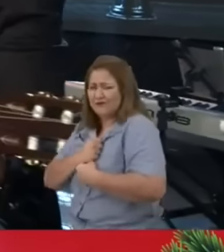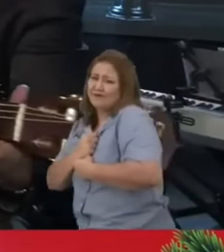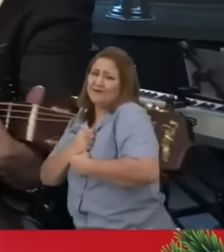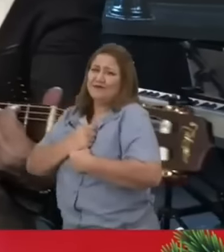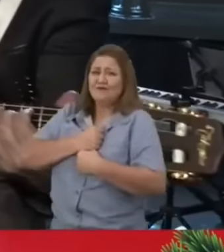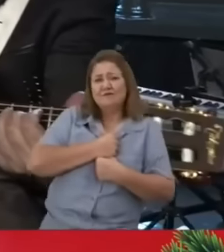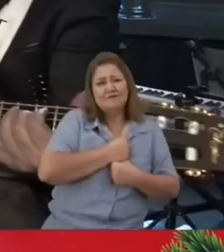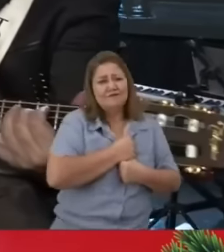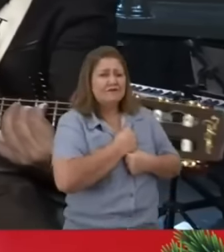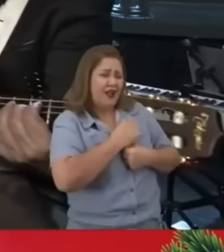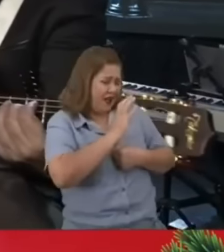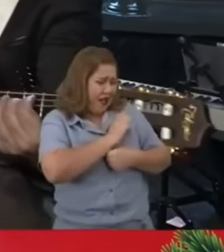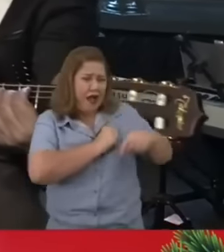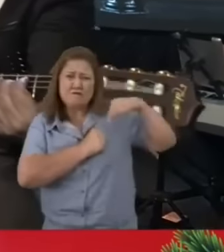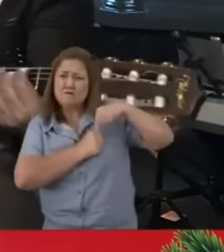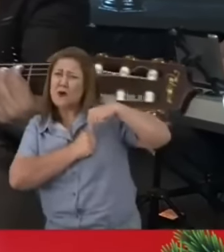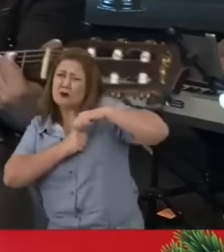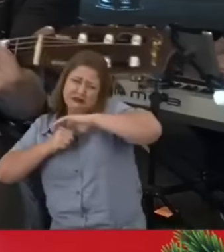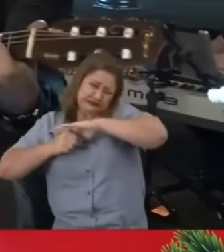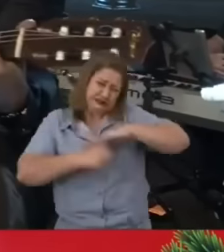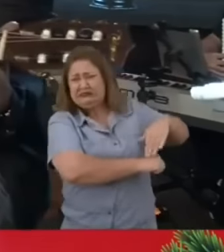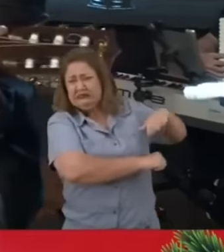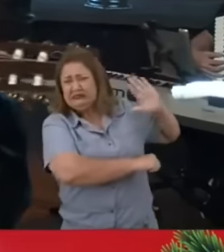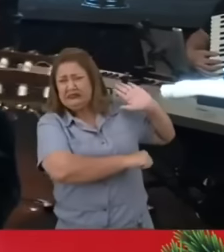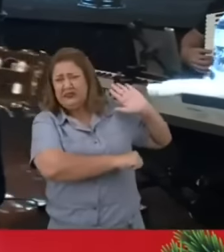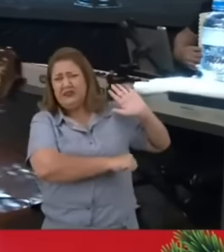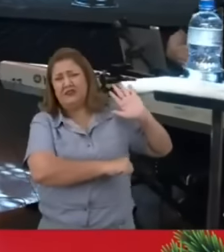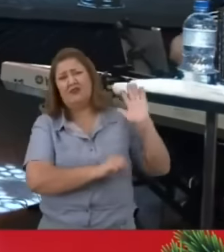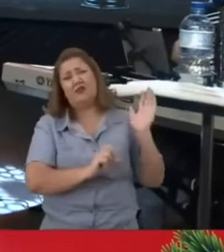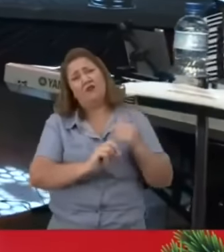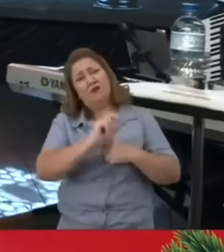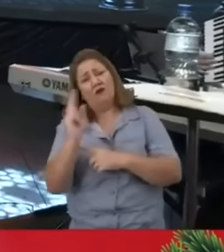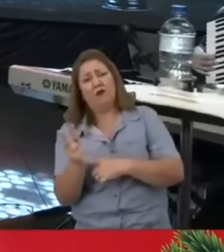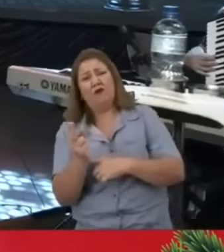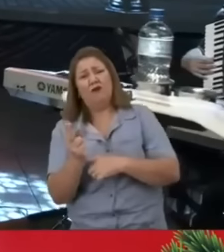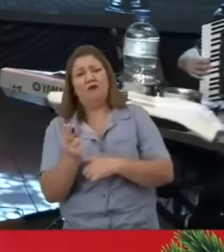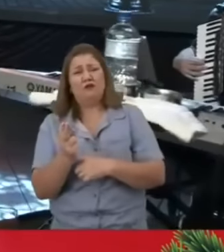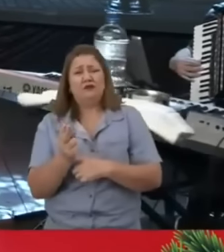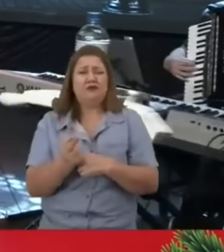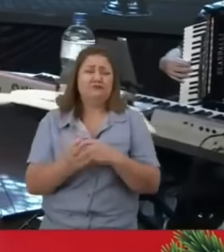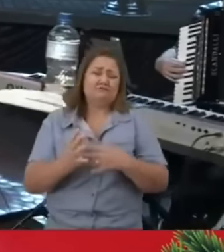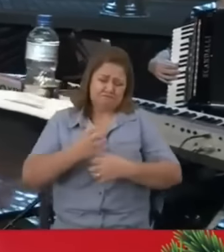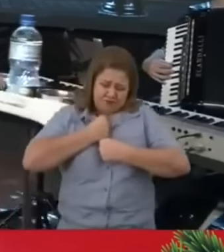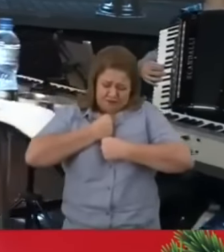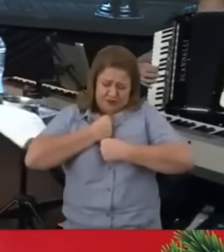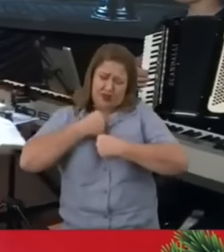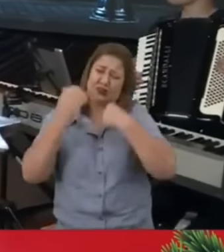galera? Mato esse amor ou me mata